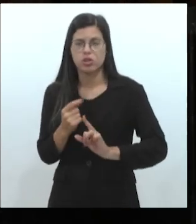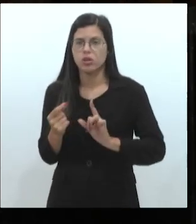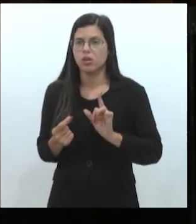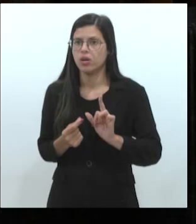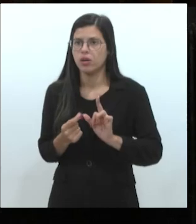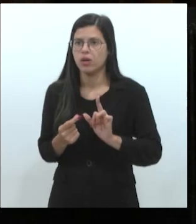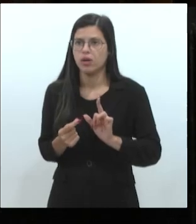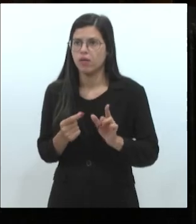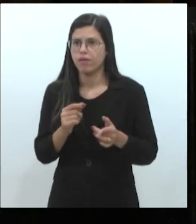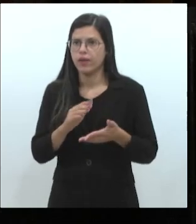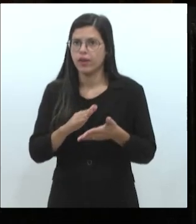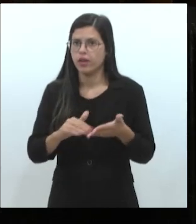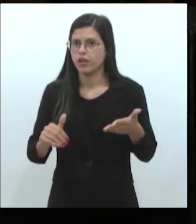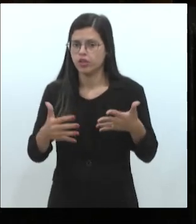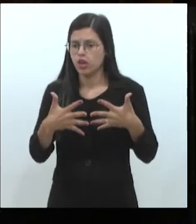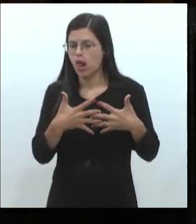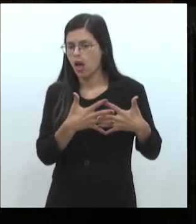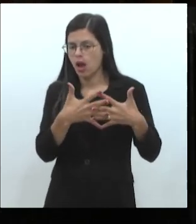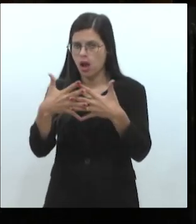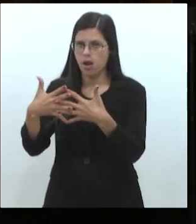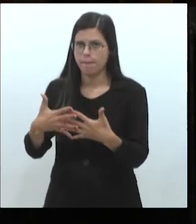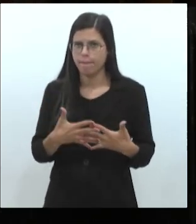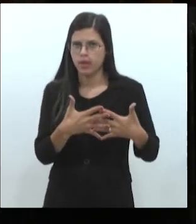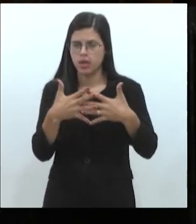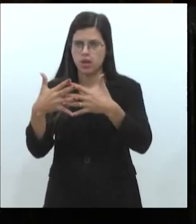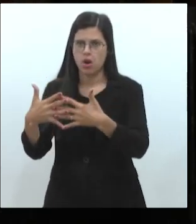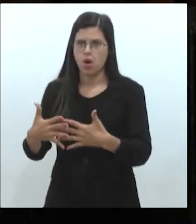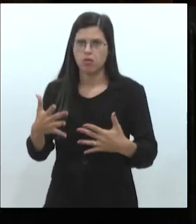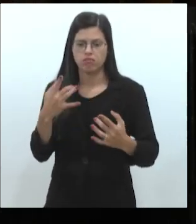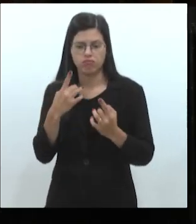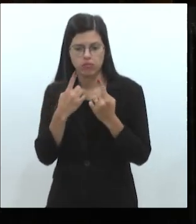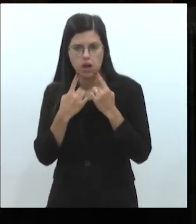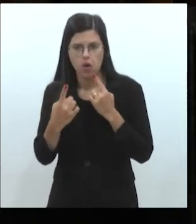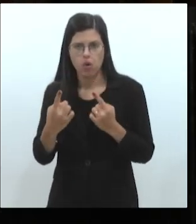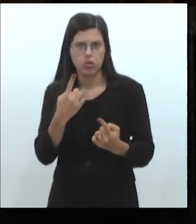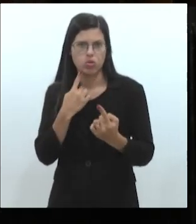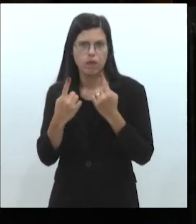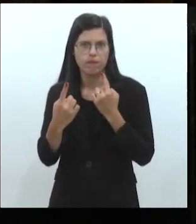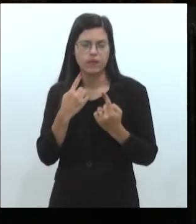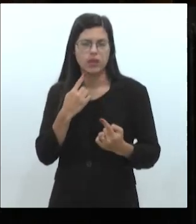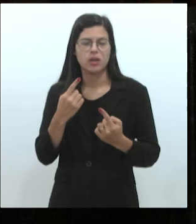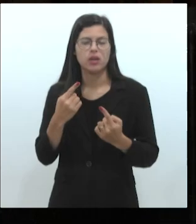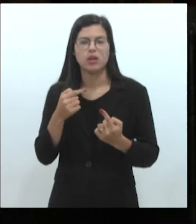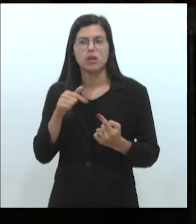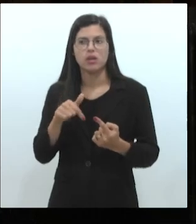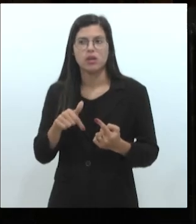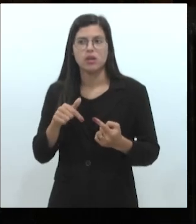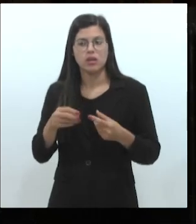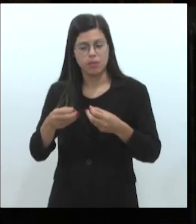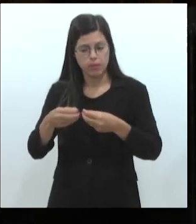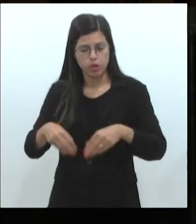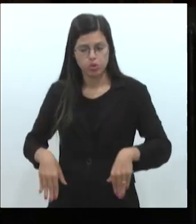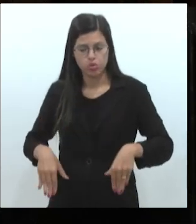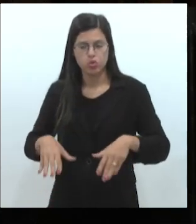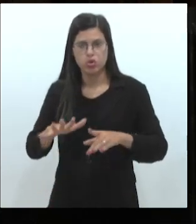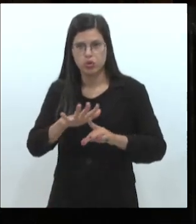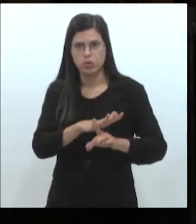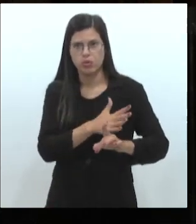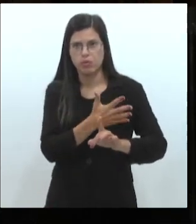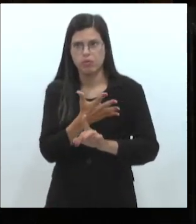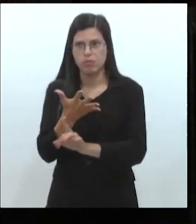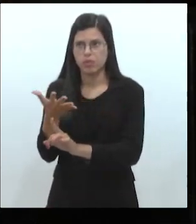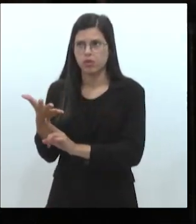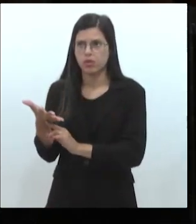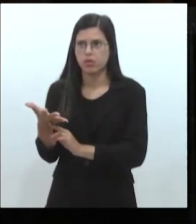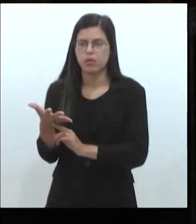retirar caminhões das rodovias, que são nocivos ao meio ambiente, porque